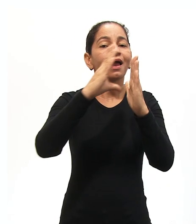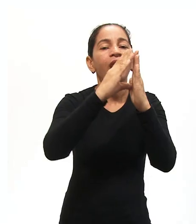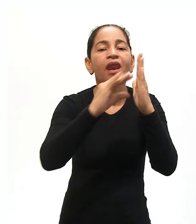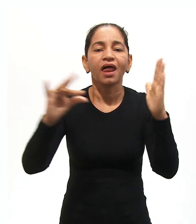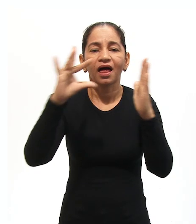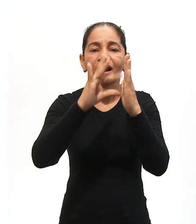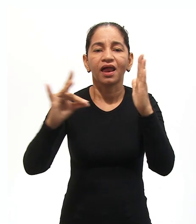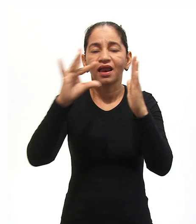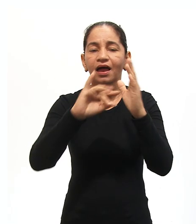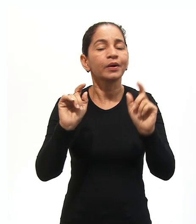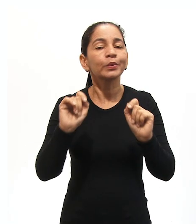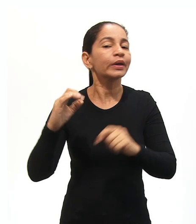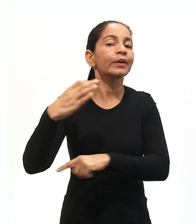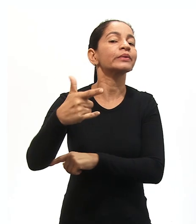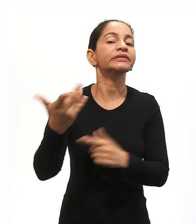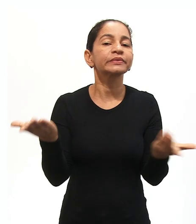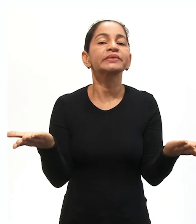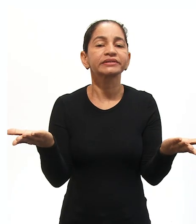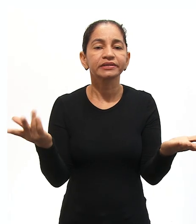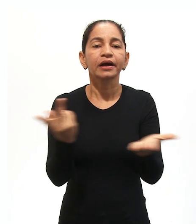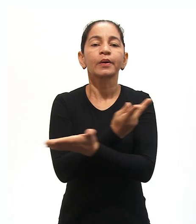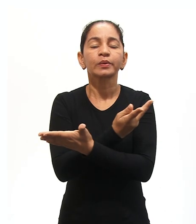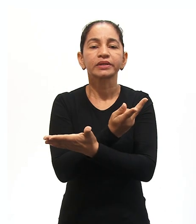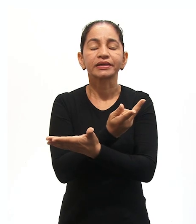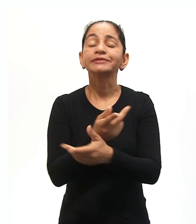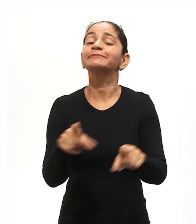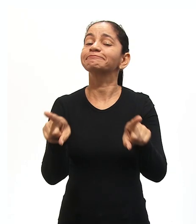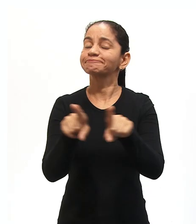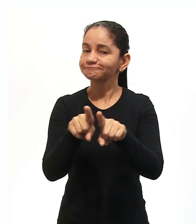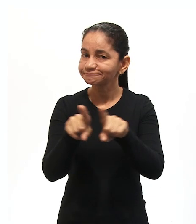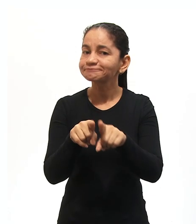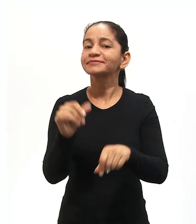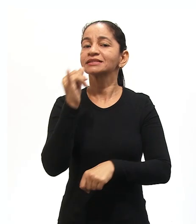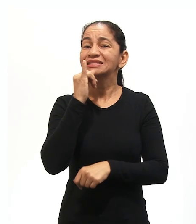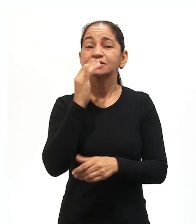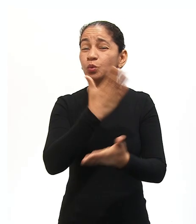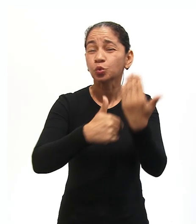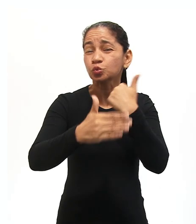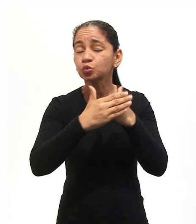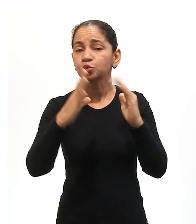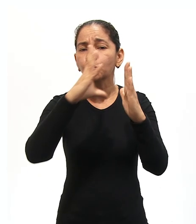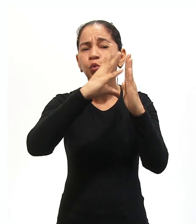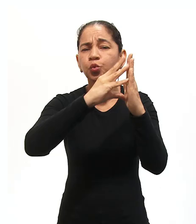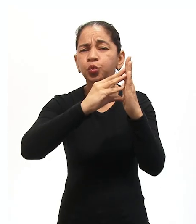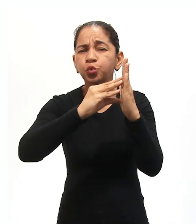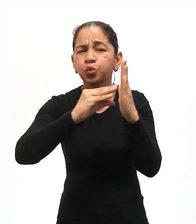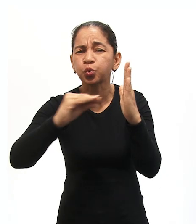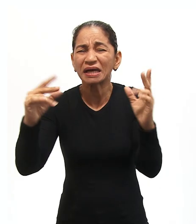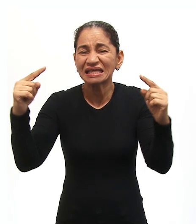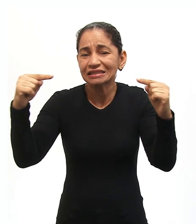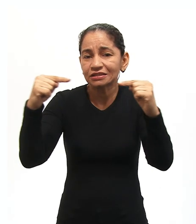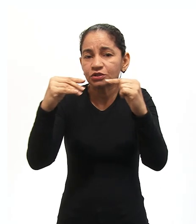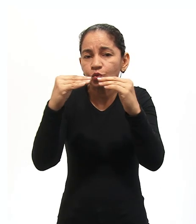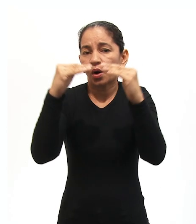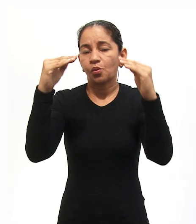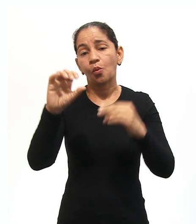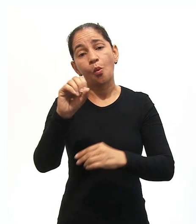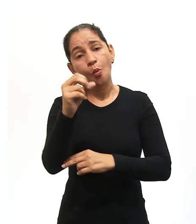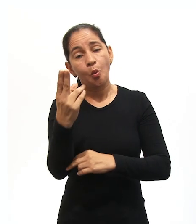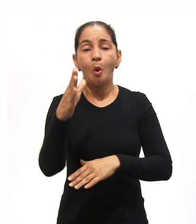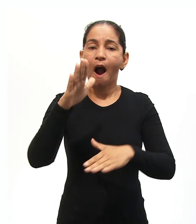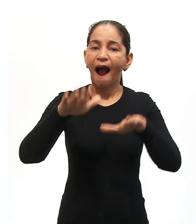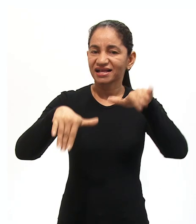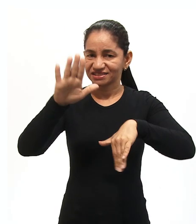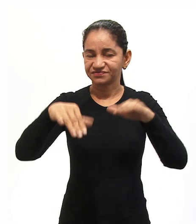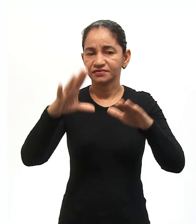e consequências do plágio, o plágio ele ocorre quando há reprodução total, olha só que horrível, ou parcial,